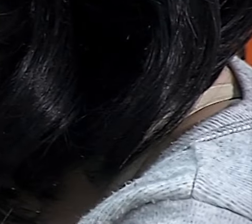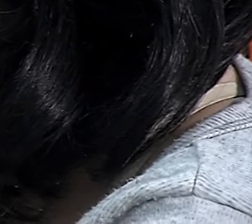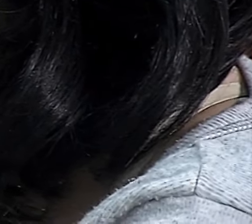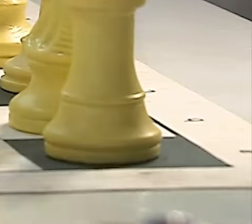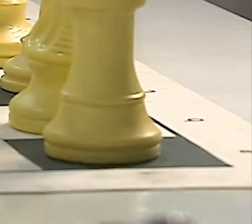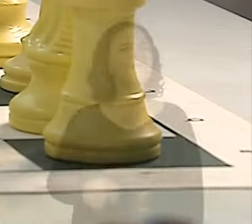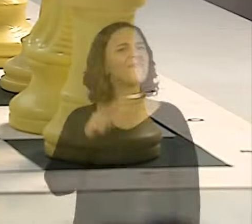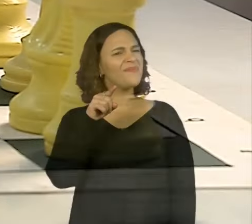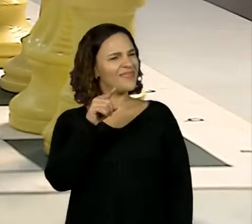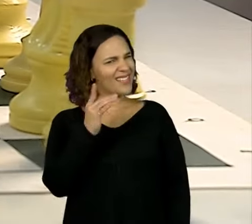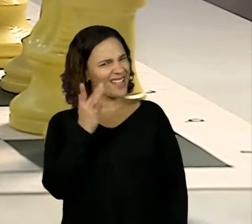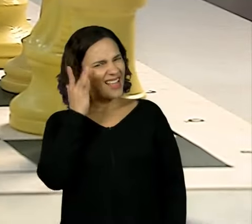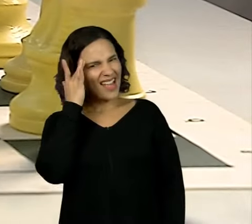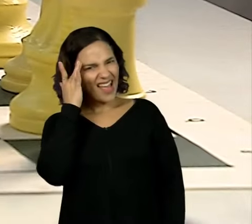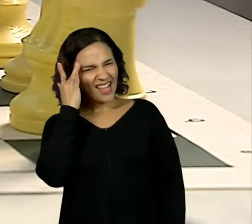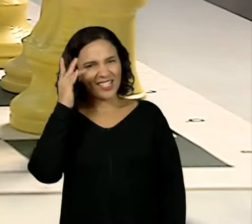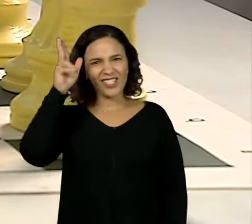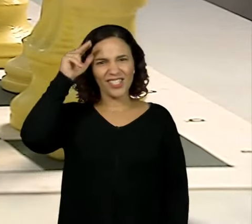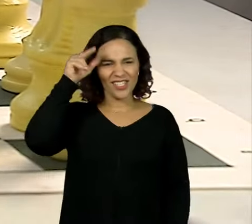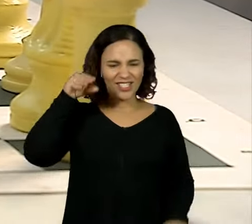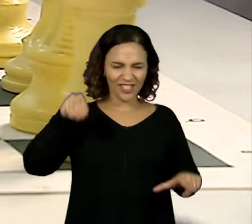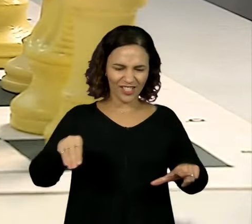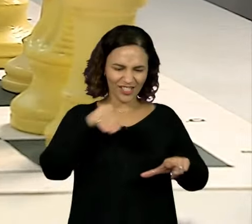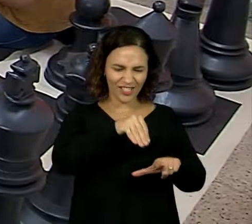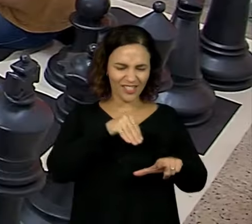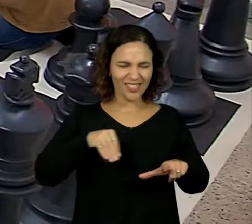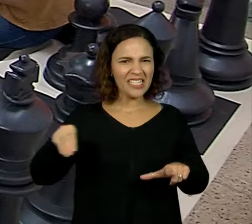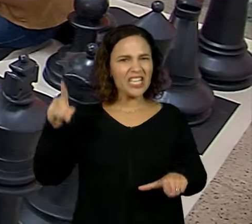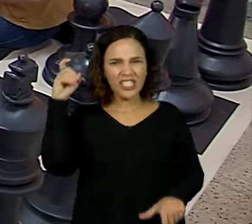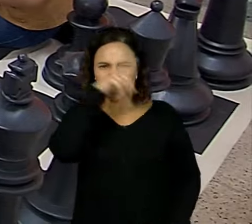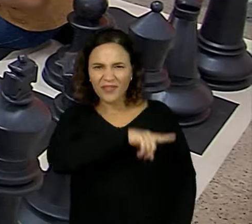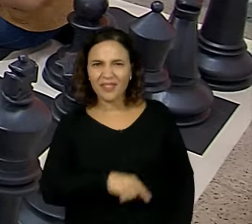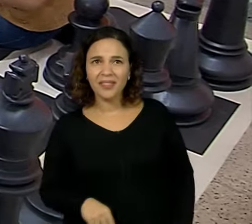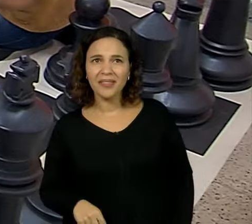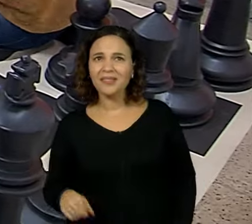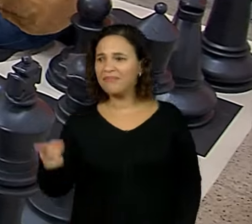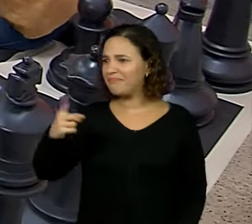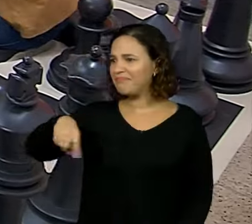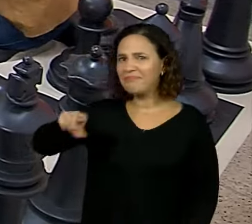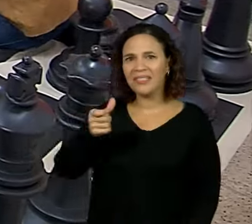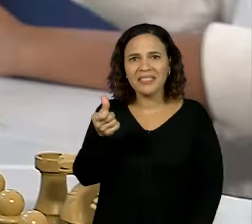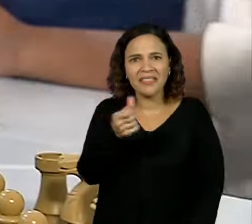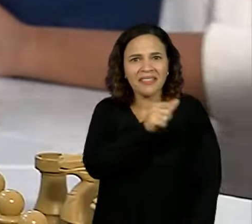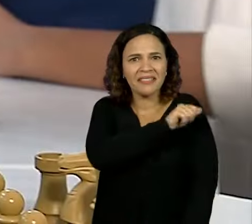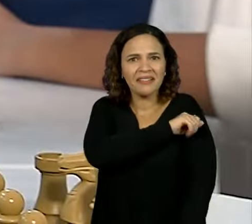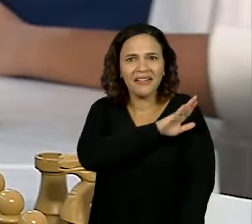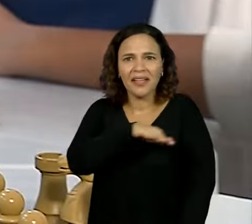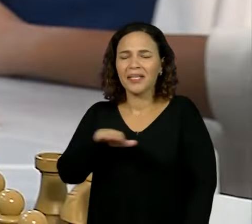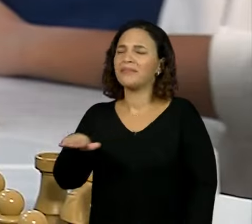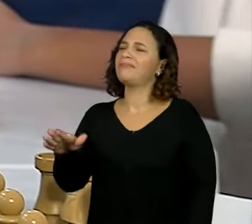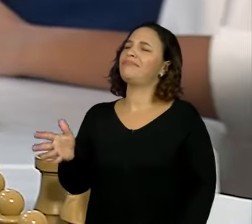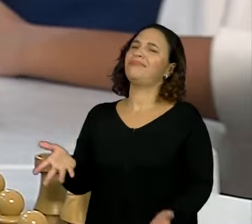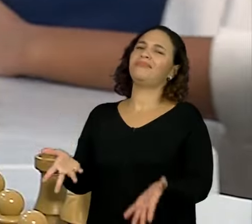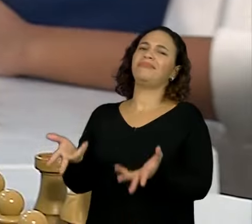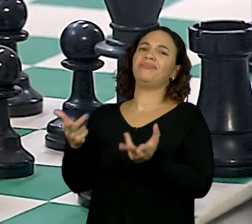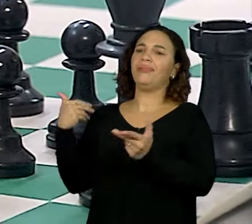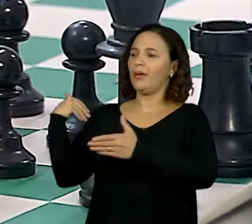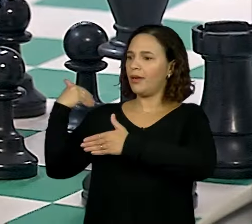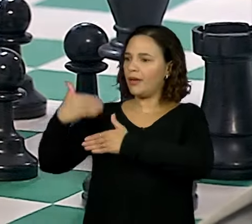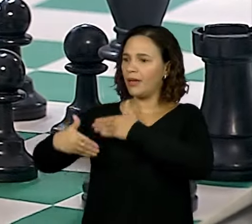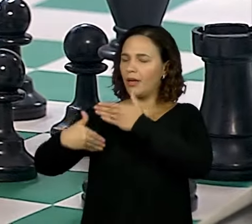Você acha que jogar xadrez é difícil? Não para esses 6 alunos que tiveram uma